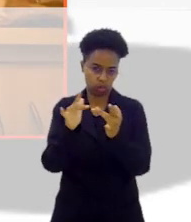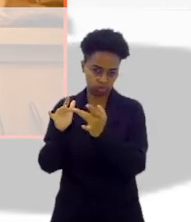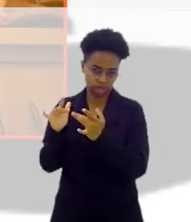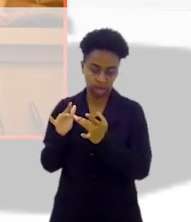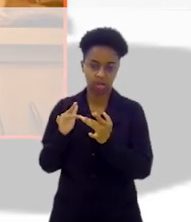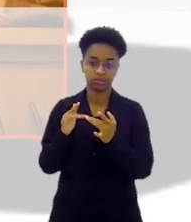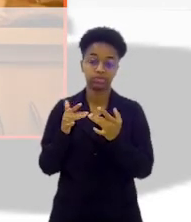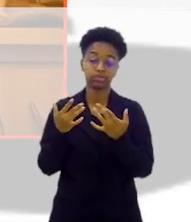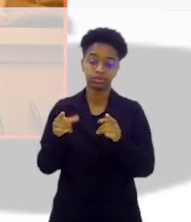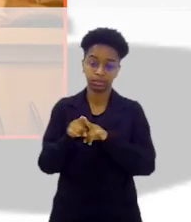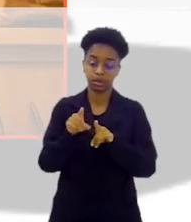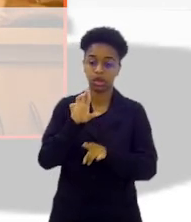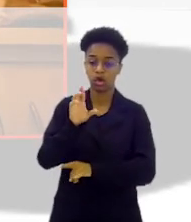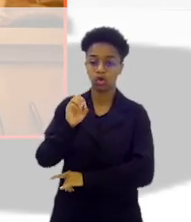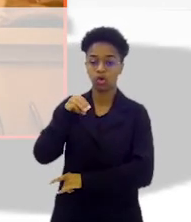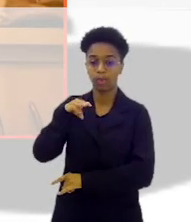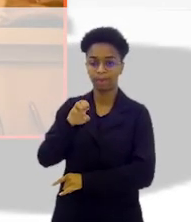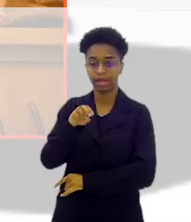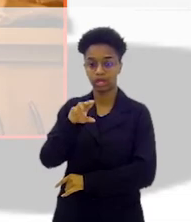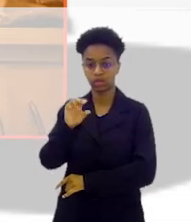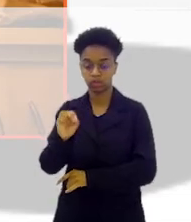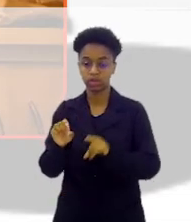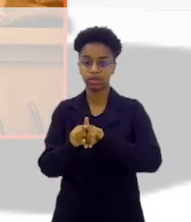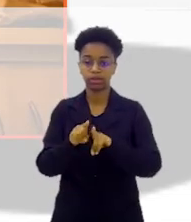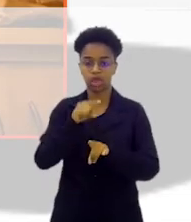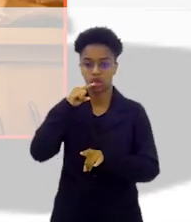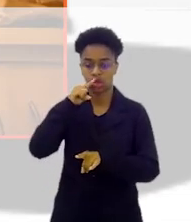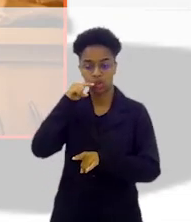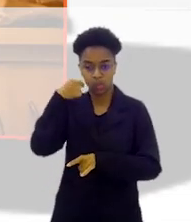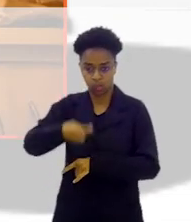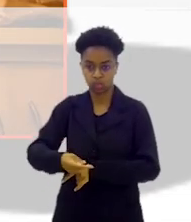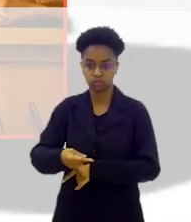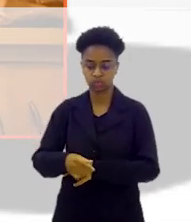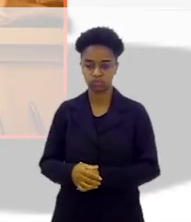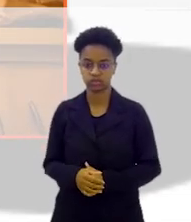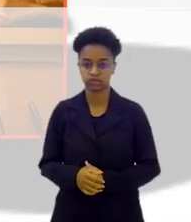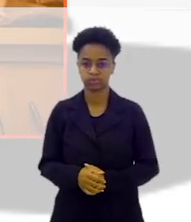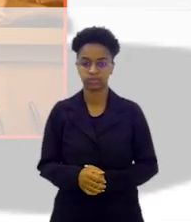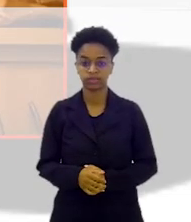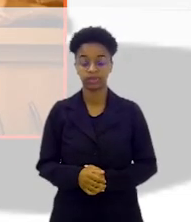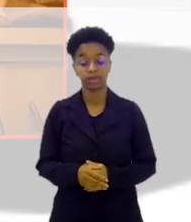desse contato, fui ao romeno e ao russo.